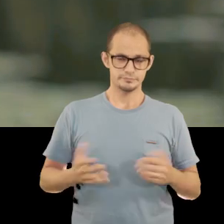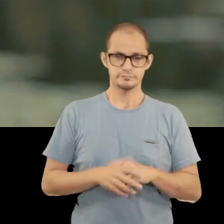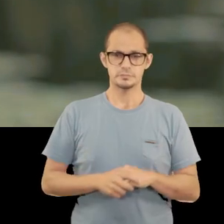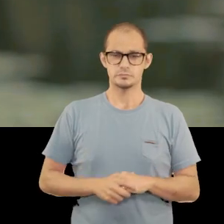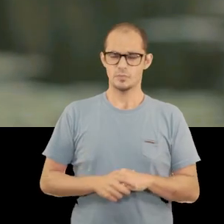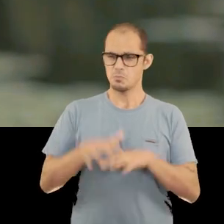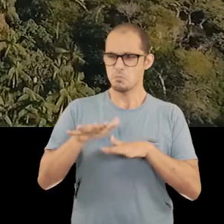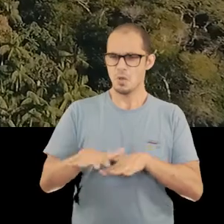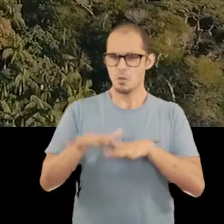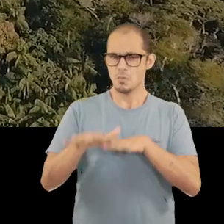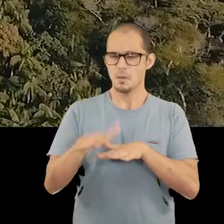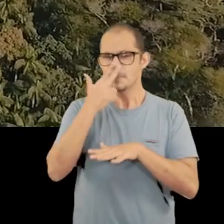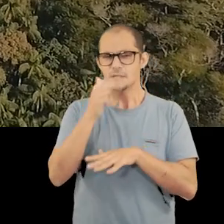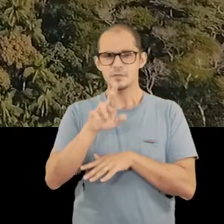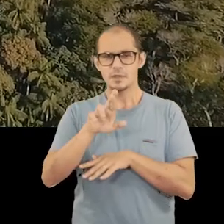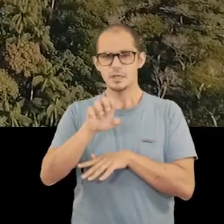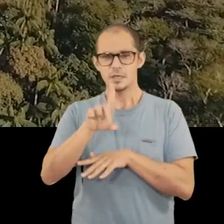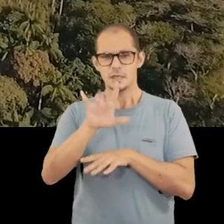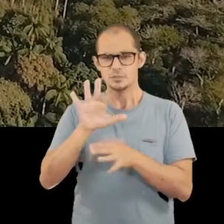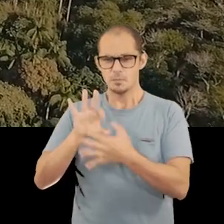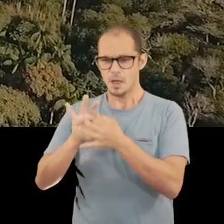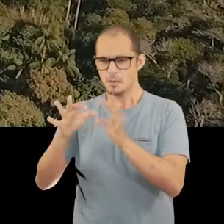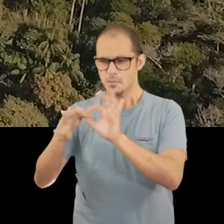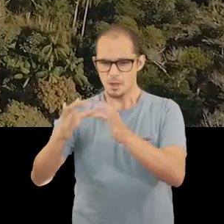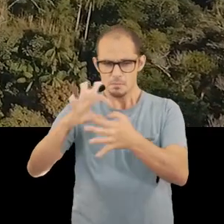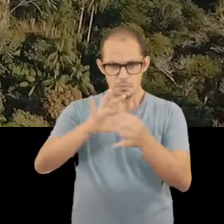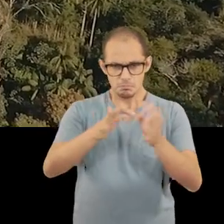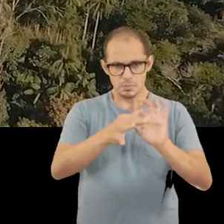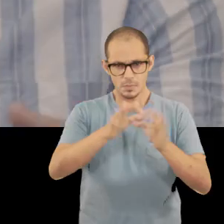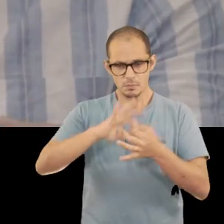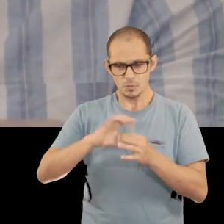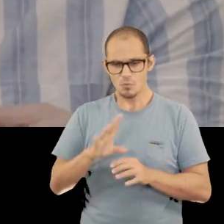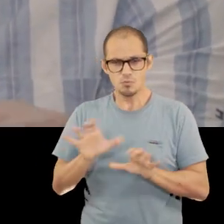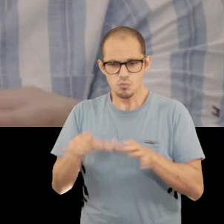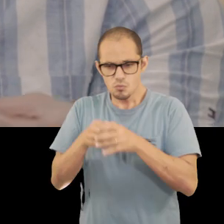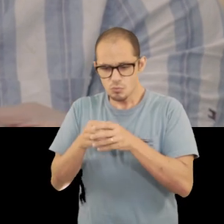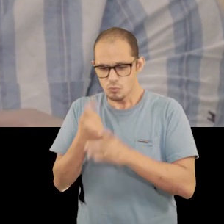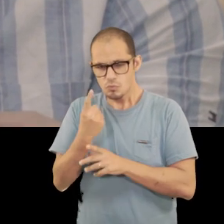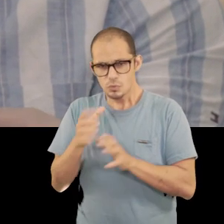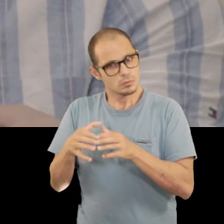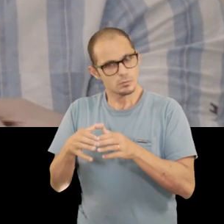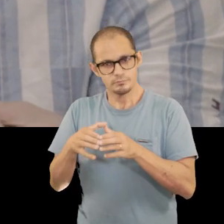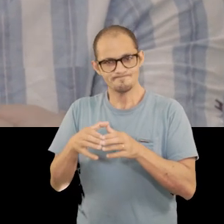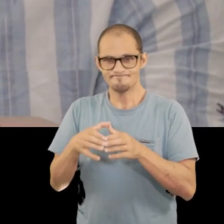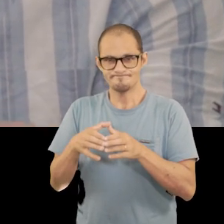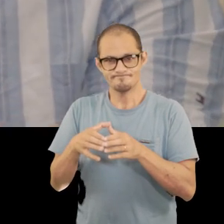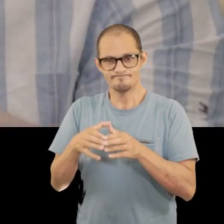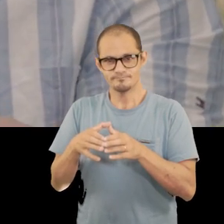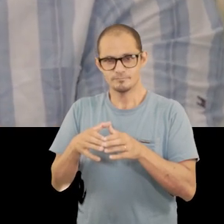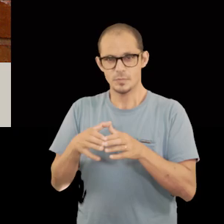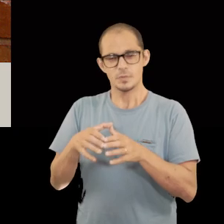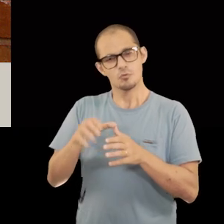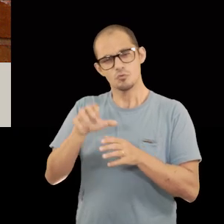a esse empreendimento. Então o movimento foi se transformando numa rede, que aí sim não era mais a força daqueles atores